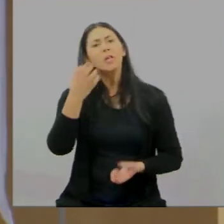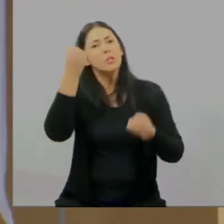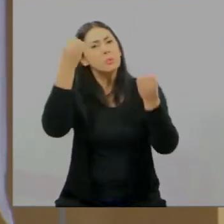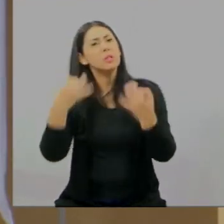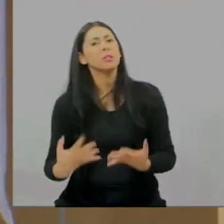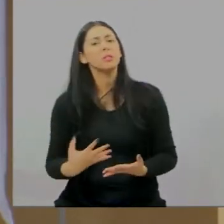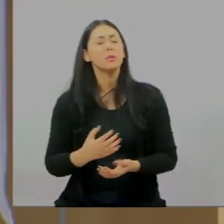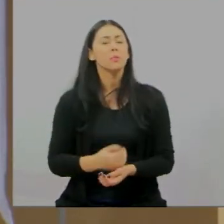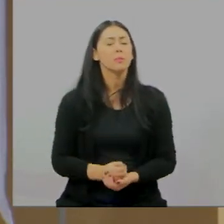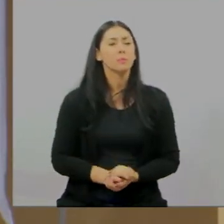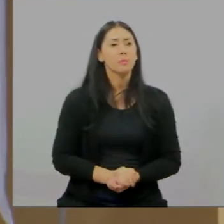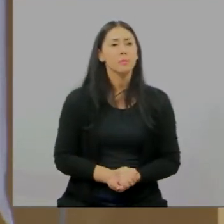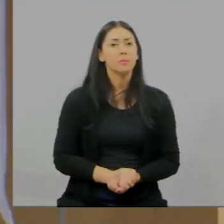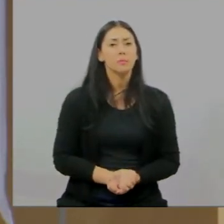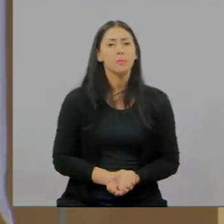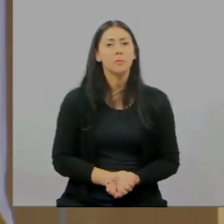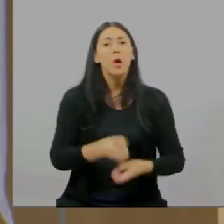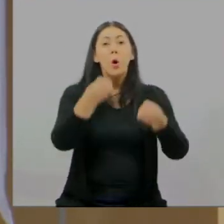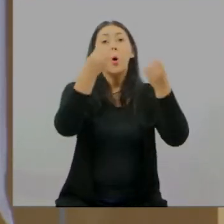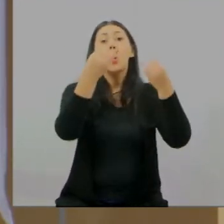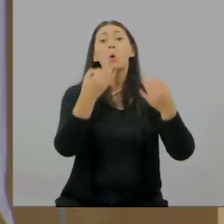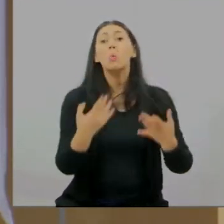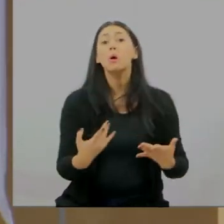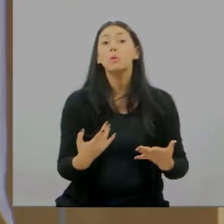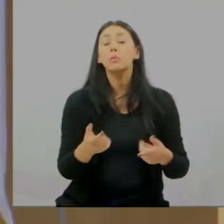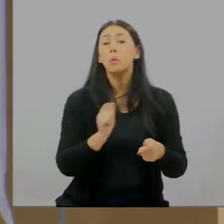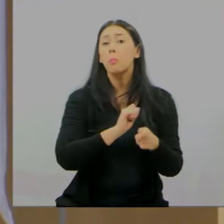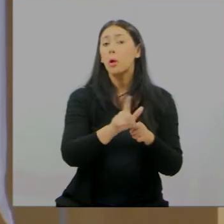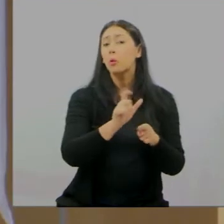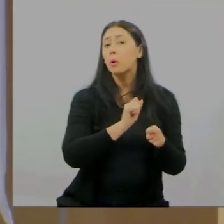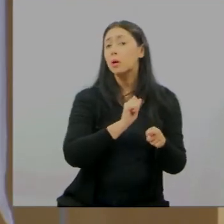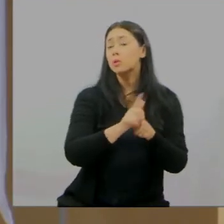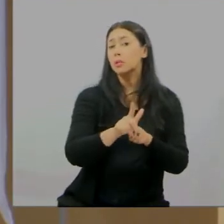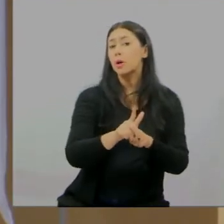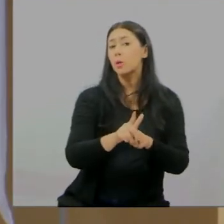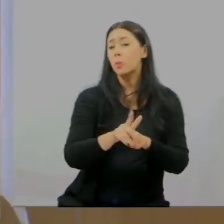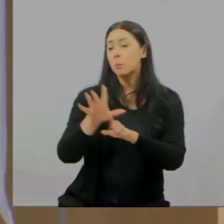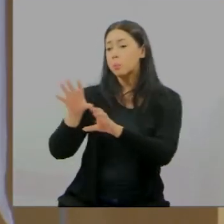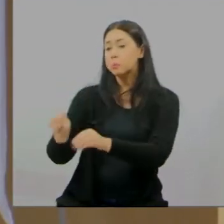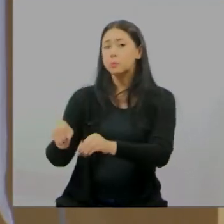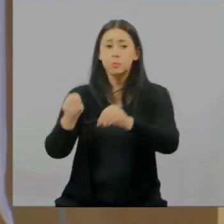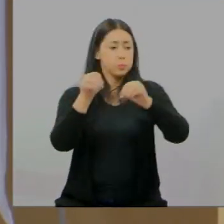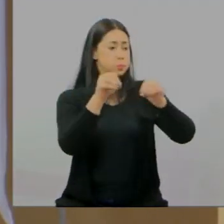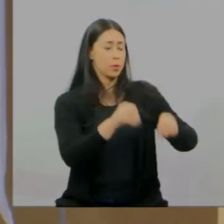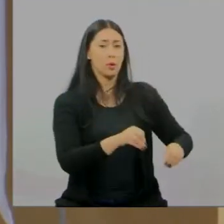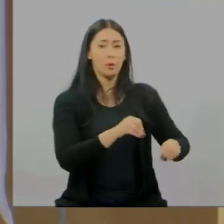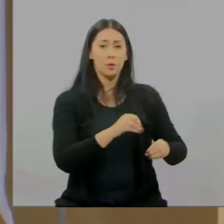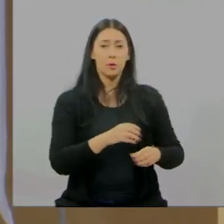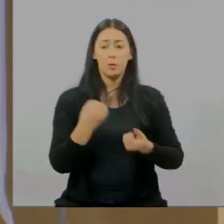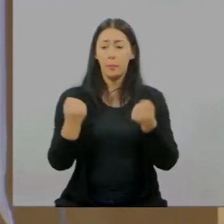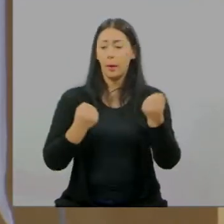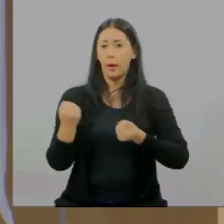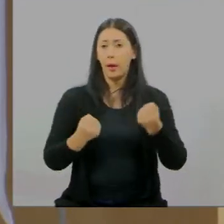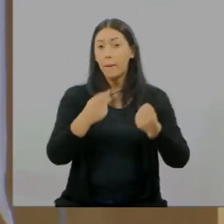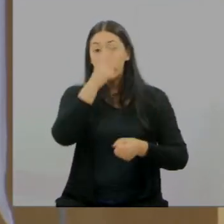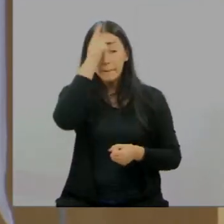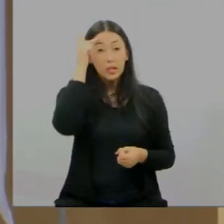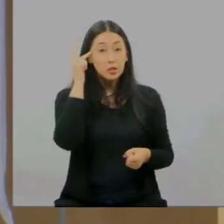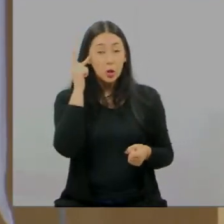prefeito. Qual o valor da locação de transporte individual para